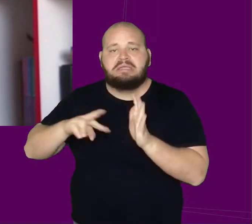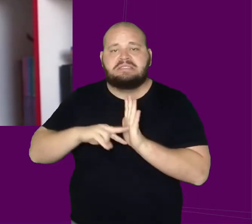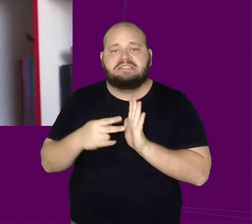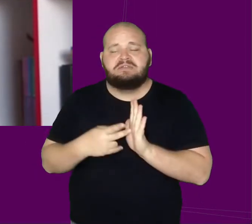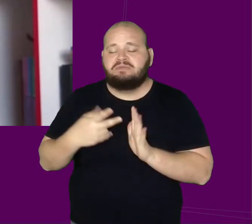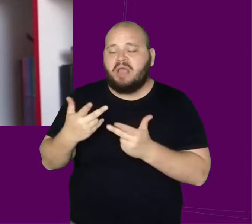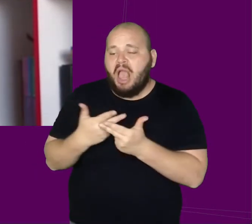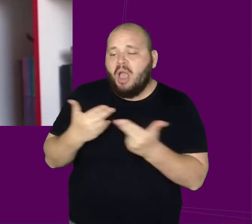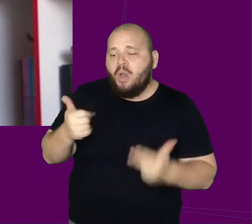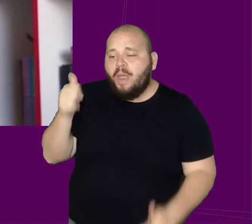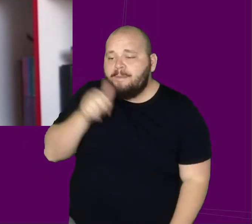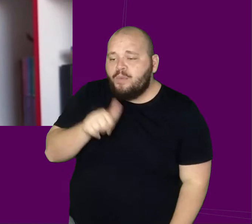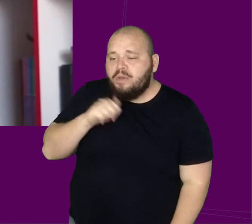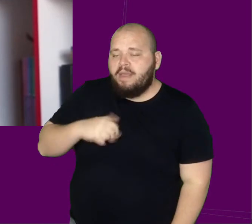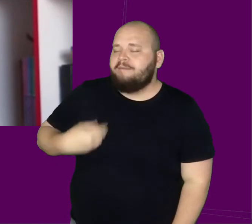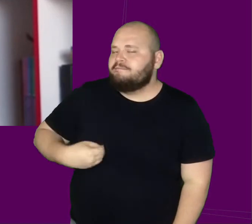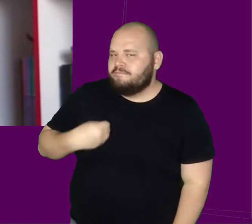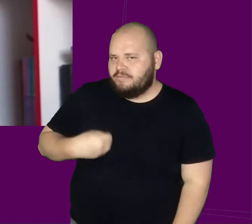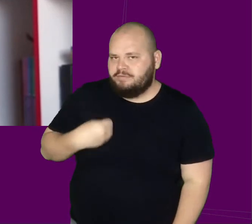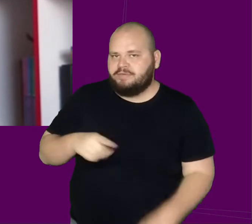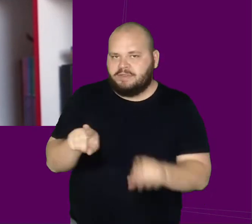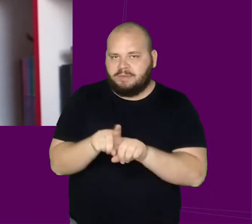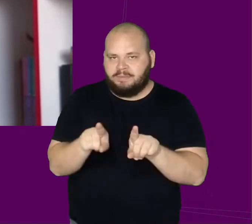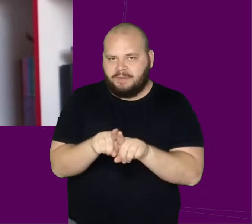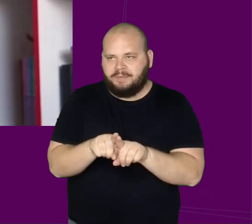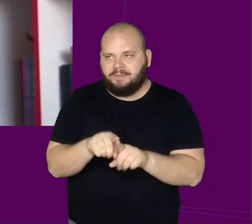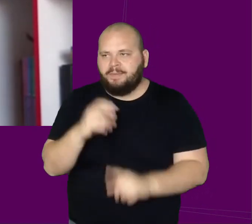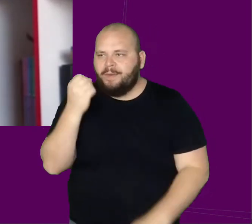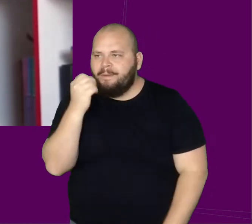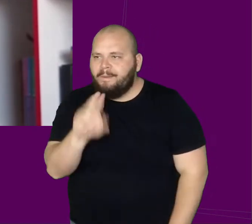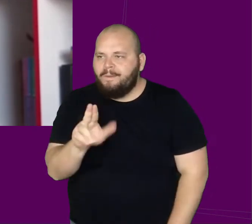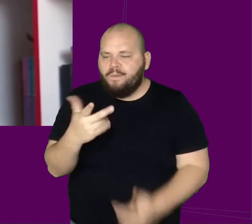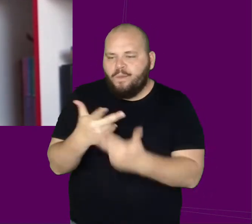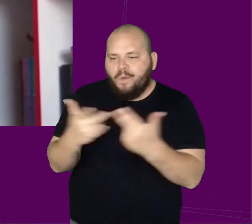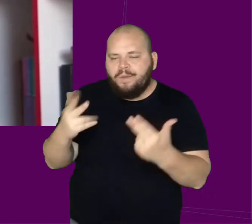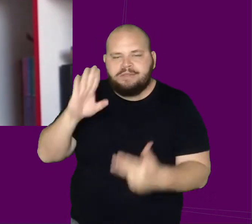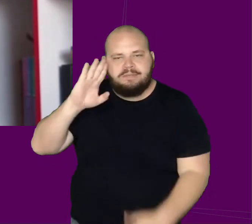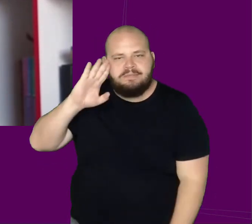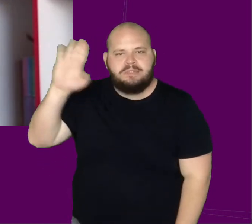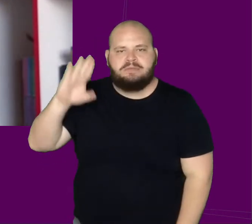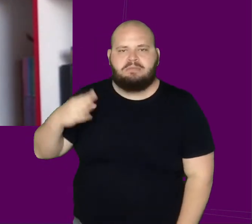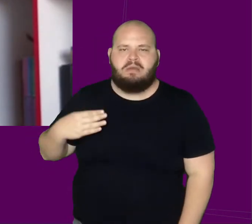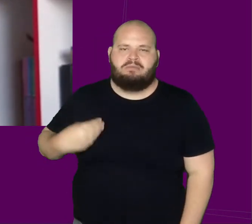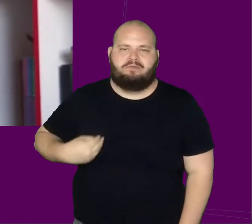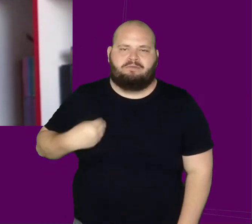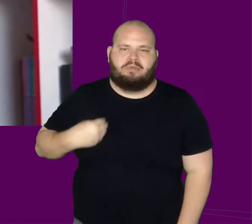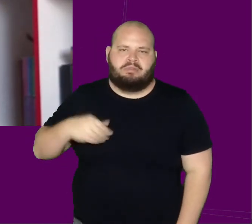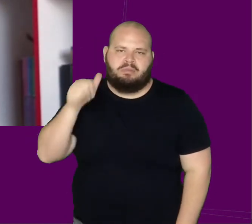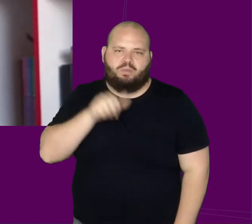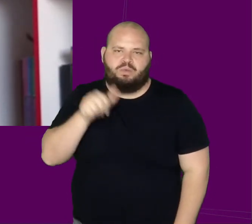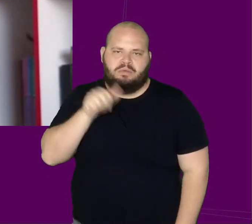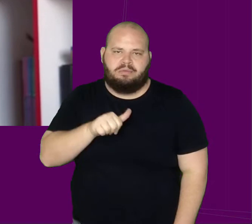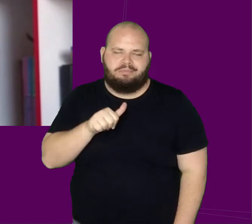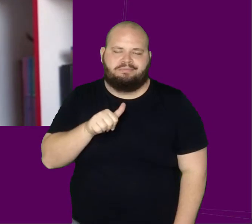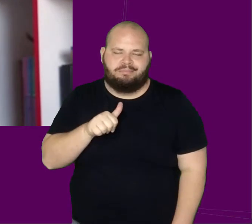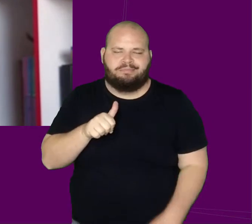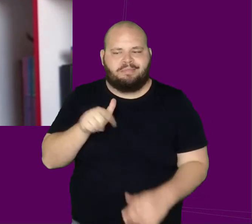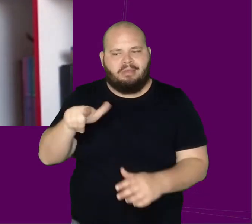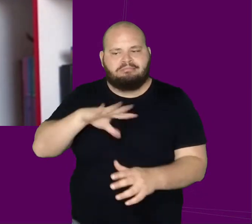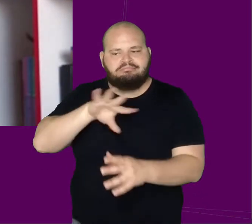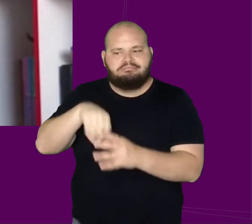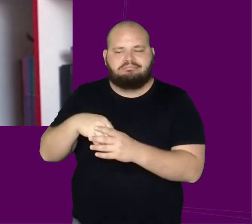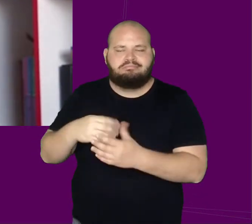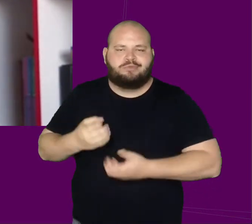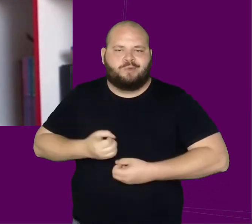das coisas que uma mulher vive também, né? Ou principalmente as coisas que uma mulher vive. E isso é importante para ela